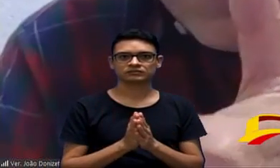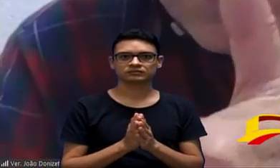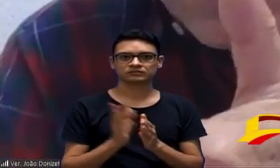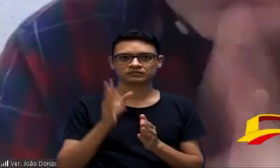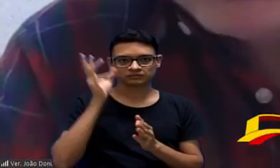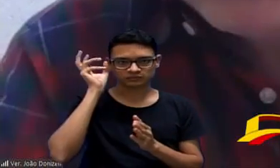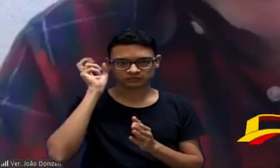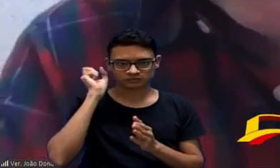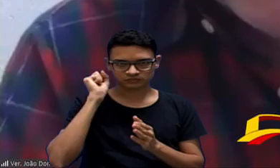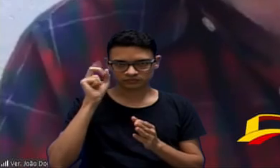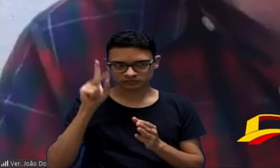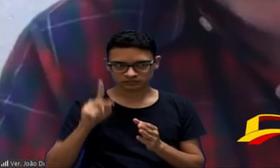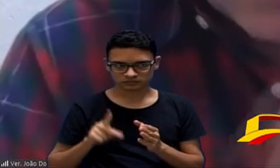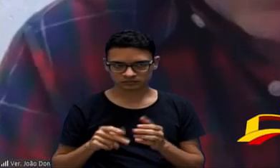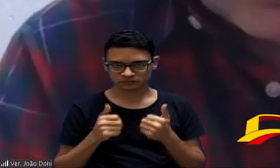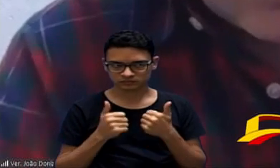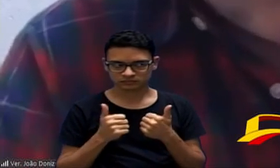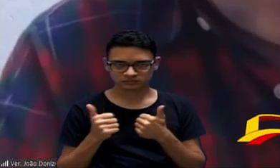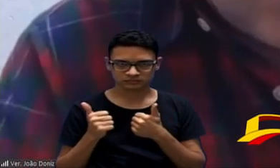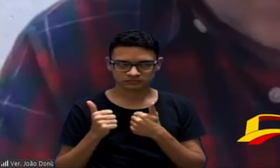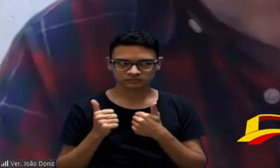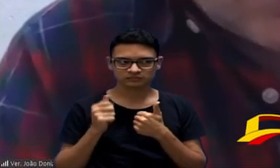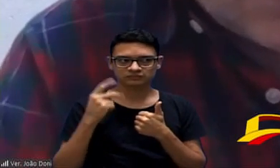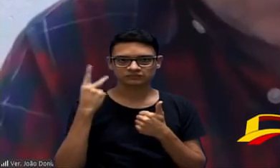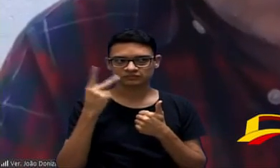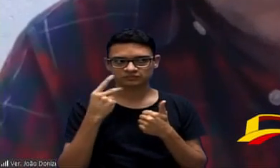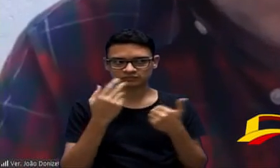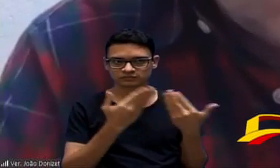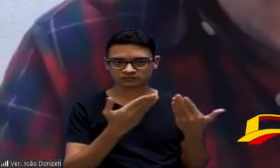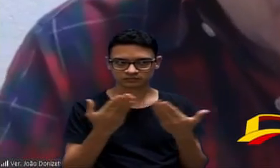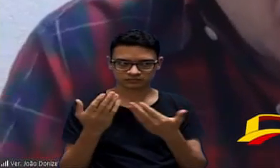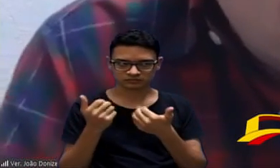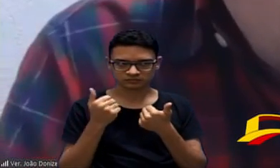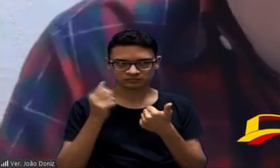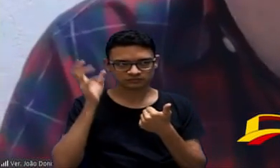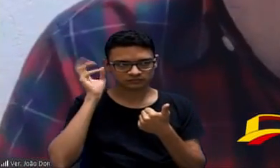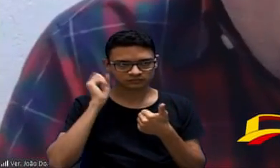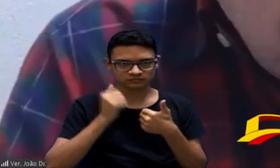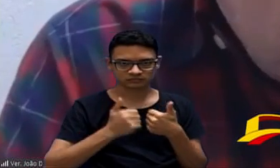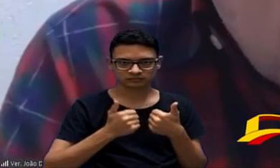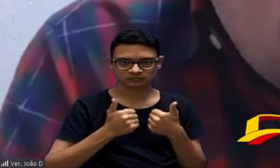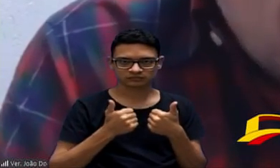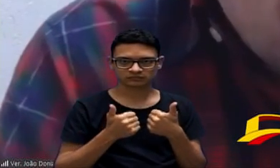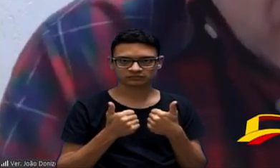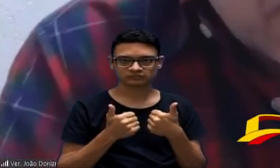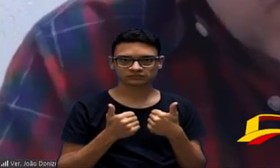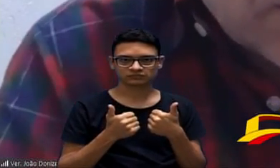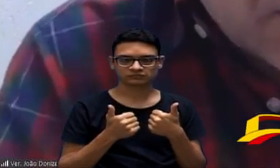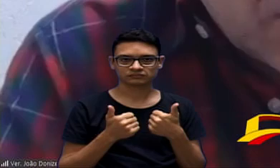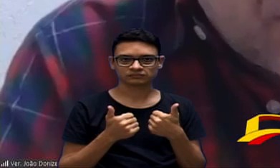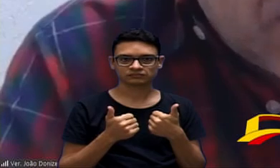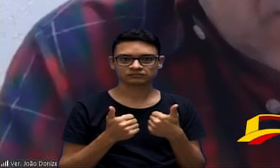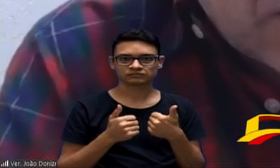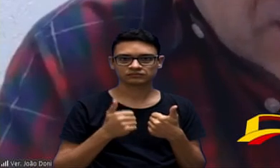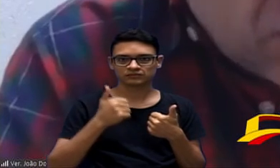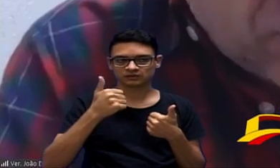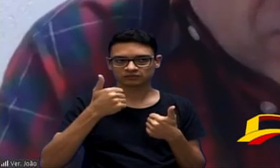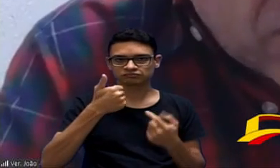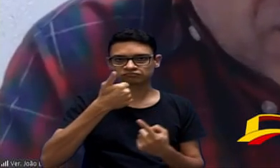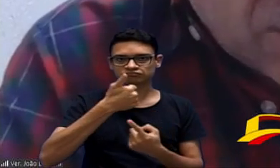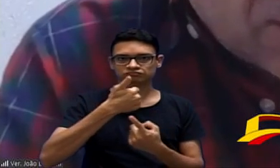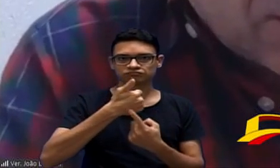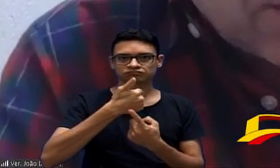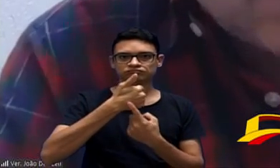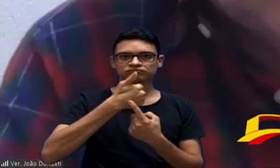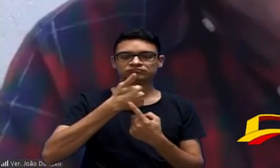direitinho, presidente? Os vereadores ouviram aí tudo direitinho? Luiz Santos, faz tempo que não falo com você, dá um positivo aí, Luiz. Está